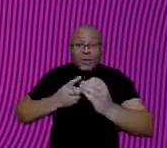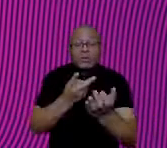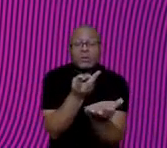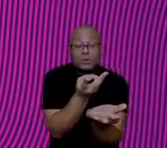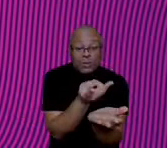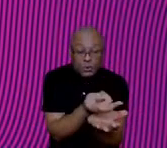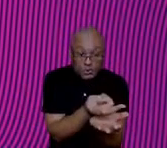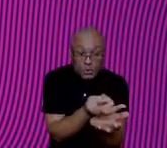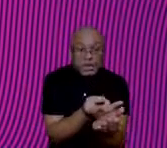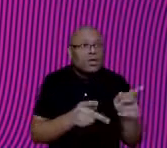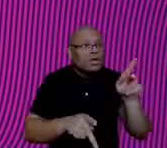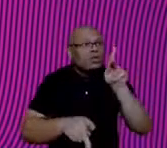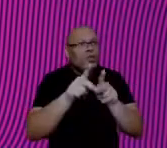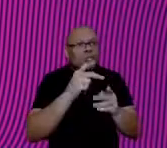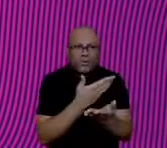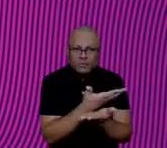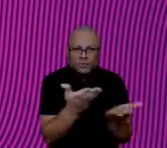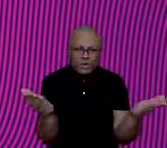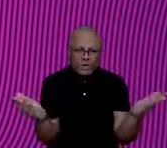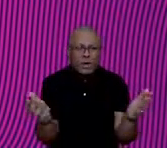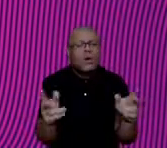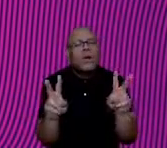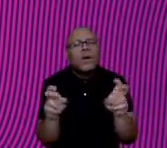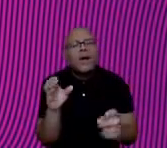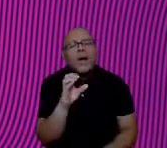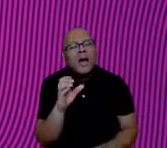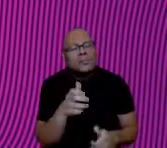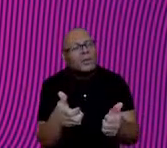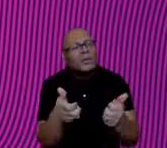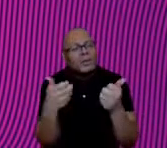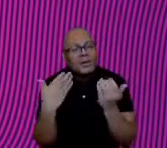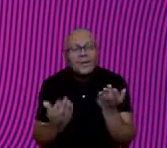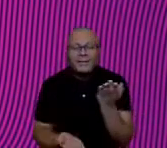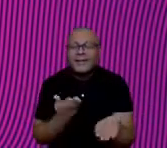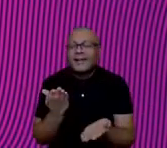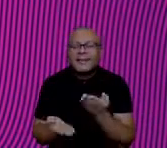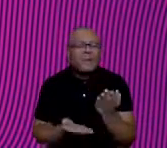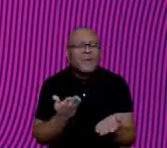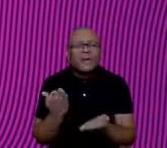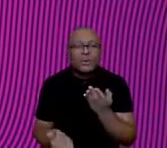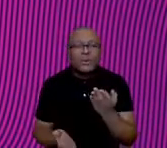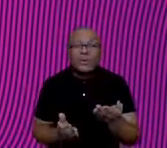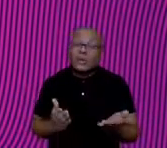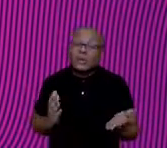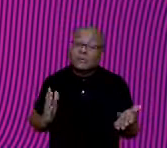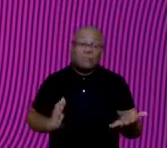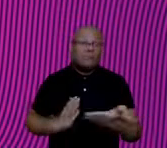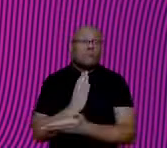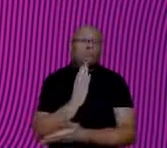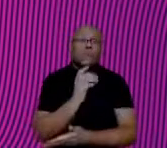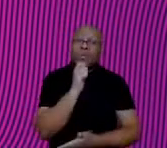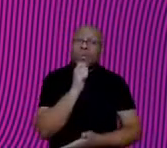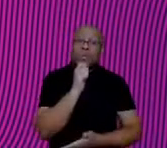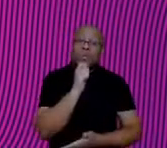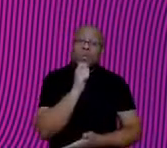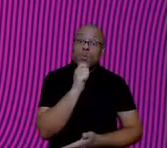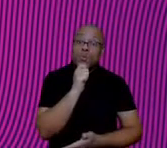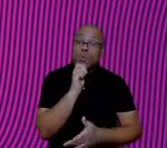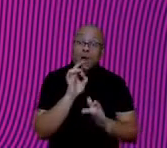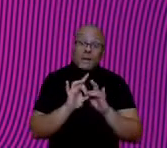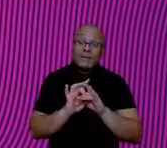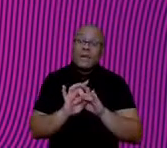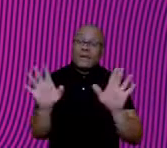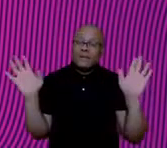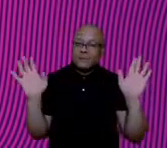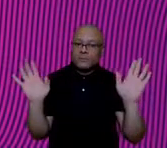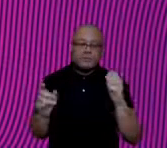população, queria que você falasse rapidamente sobre tratamentos que ainda não estão completamente disponíveis. Por exemplo,